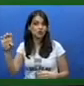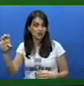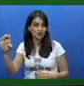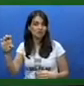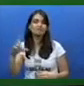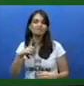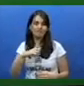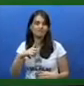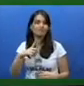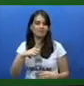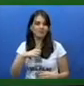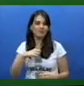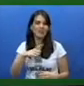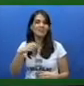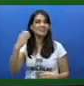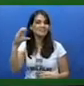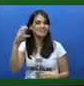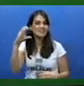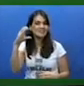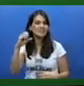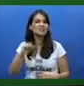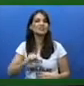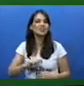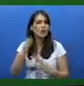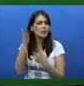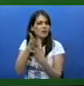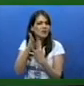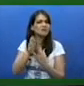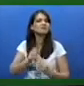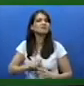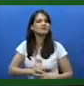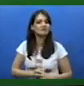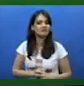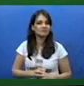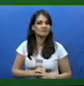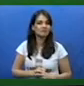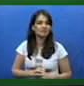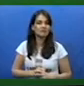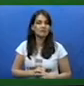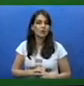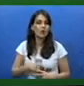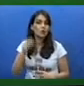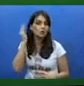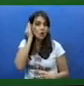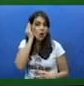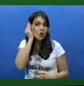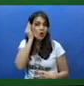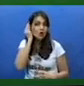tem a letrinha C cedilha. C cedilha com U, fica com som de